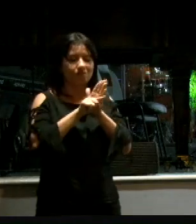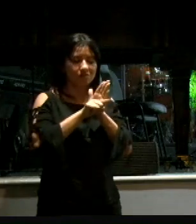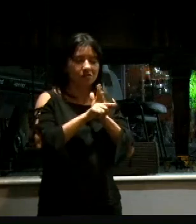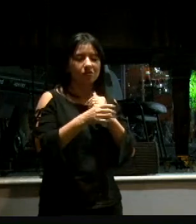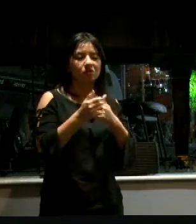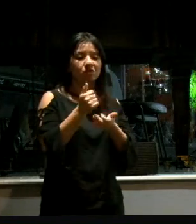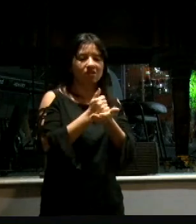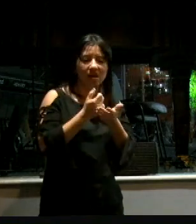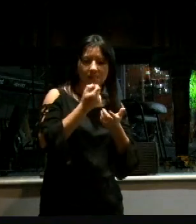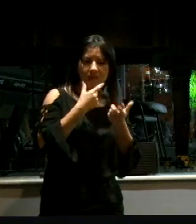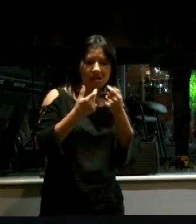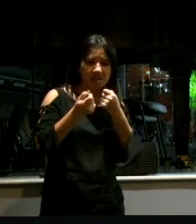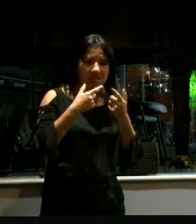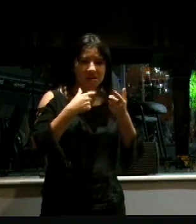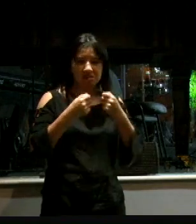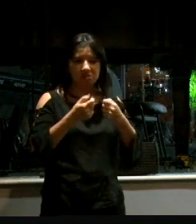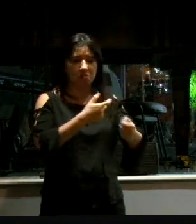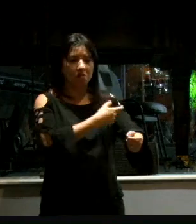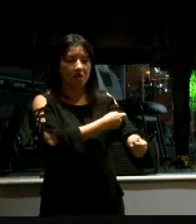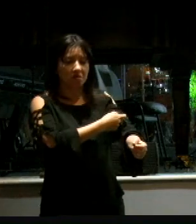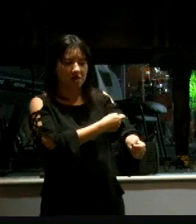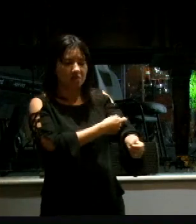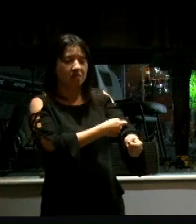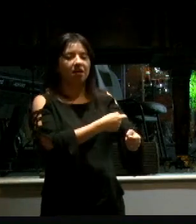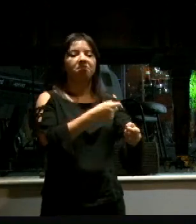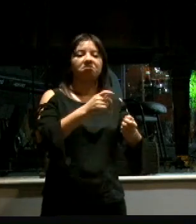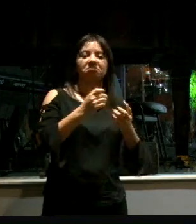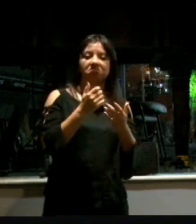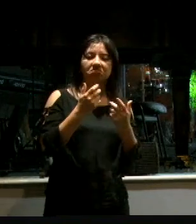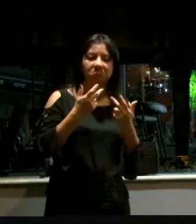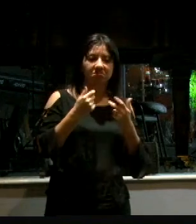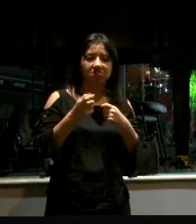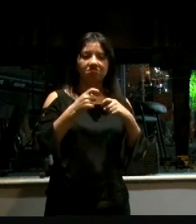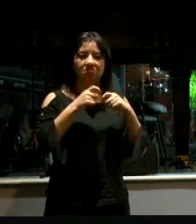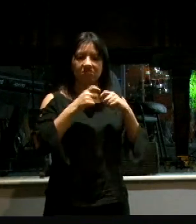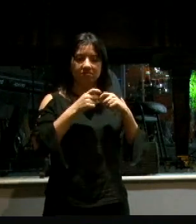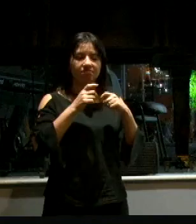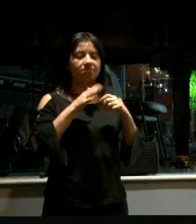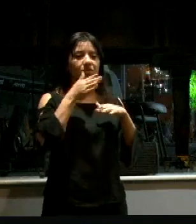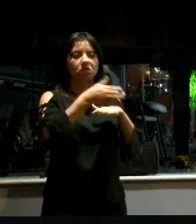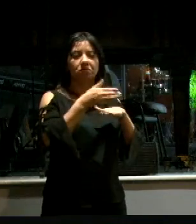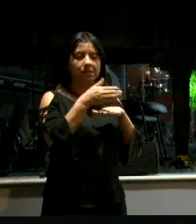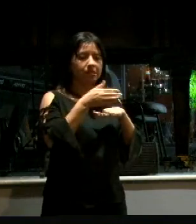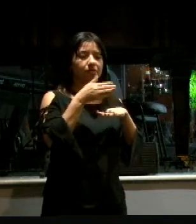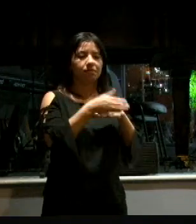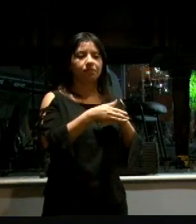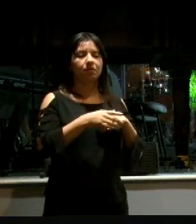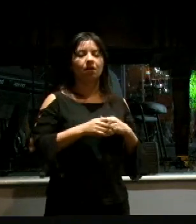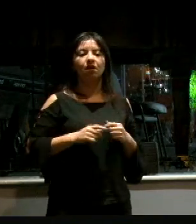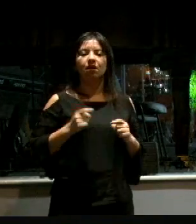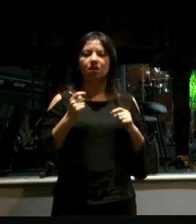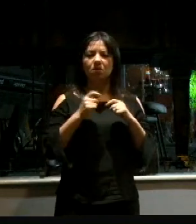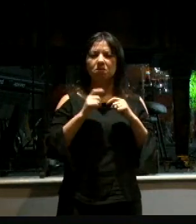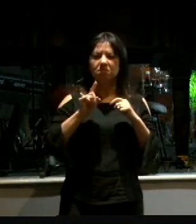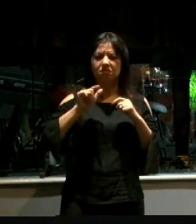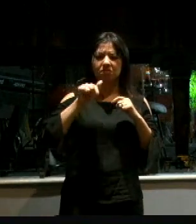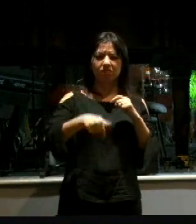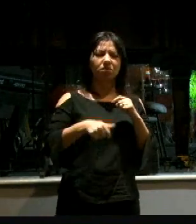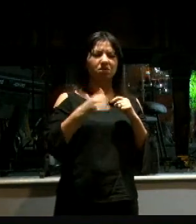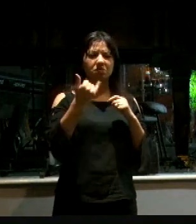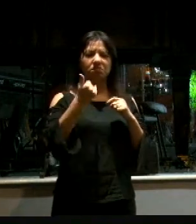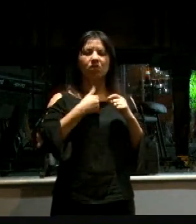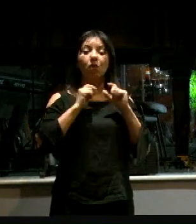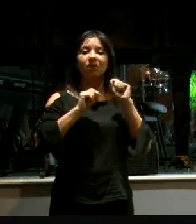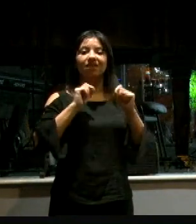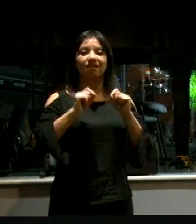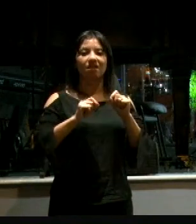e o médico falou: eu nunca vi na minha vida uma recuperação como essa.